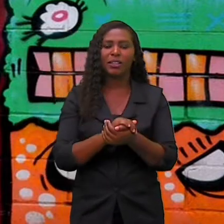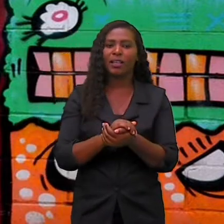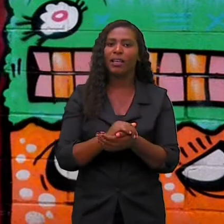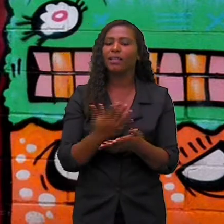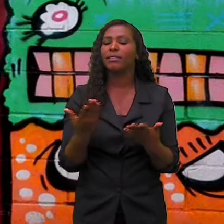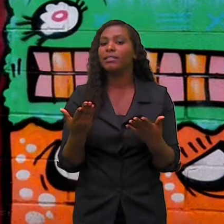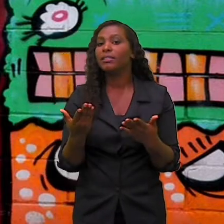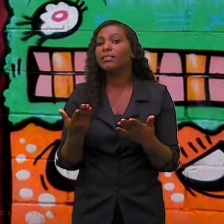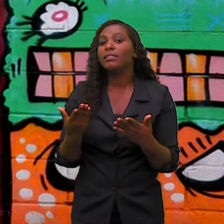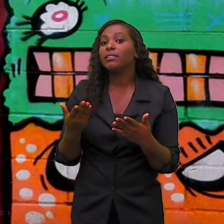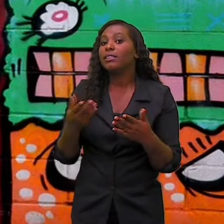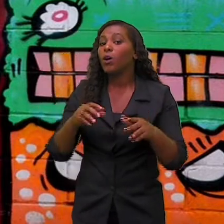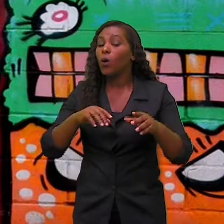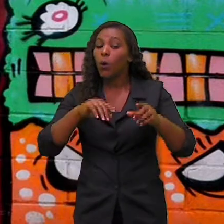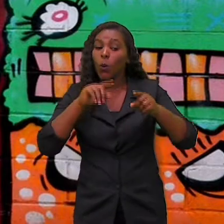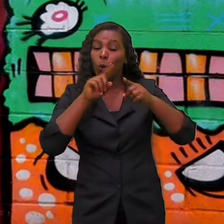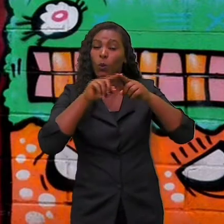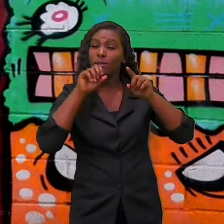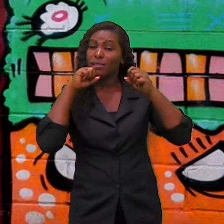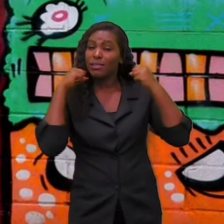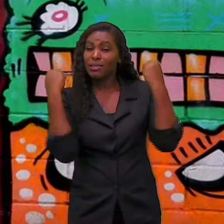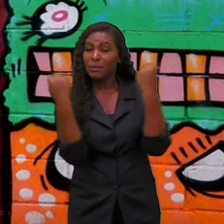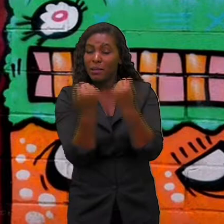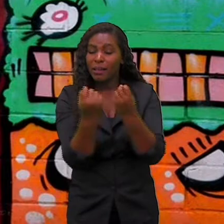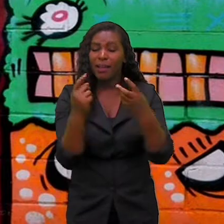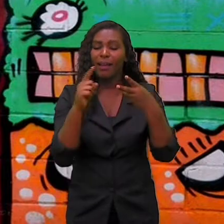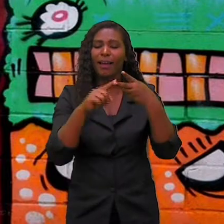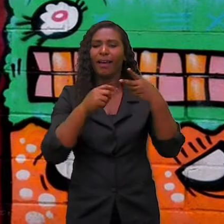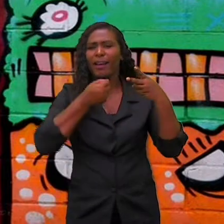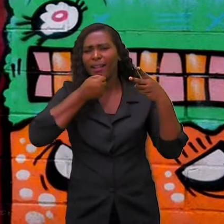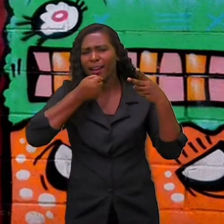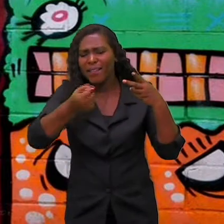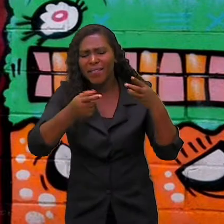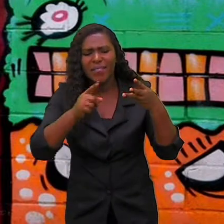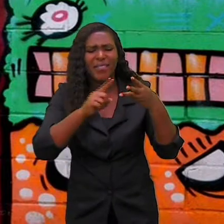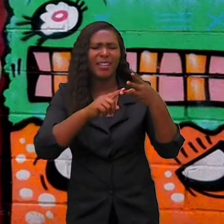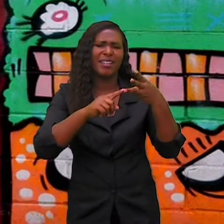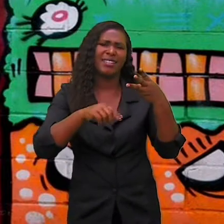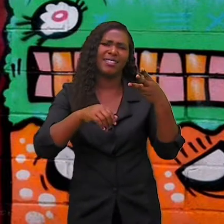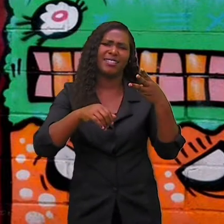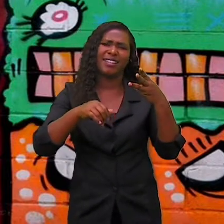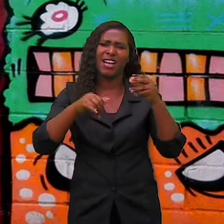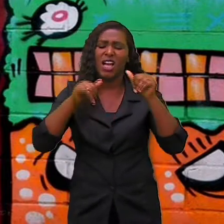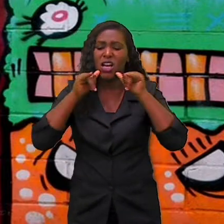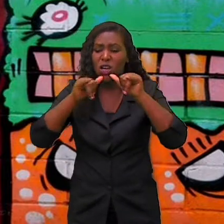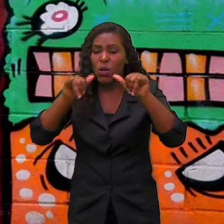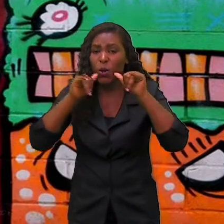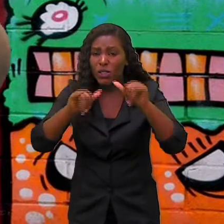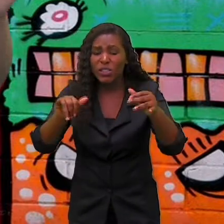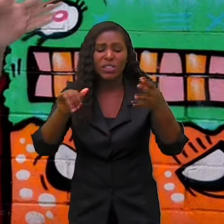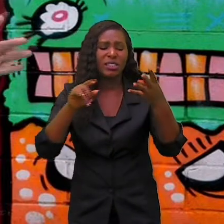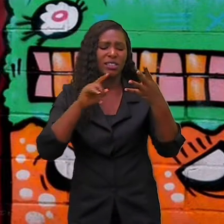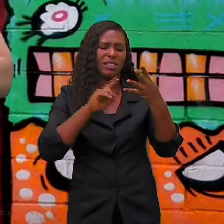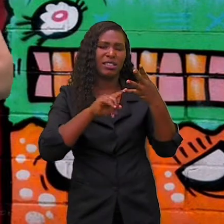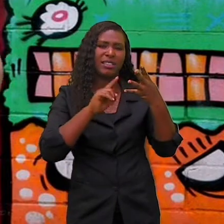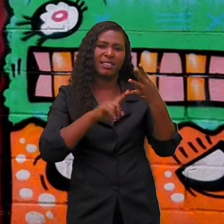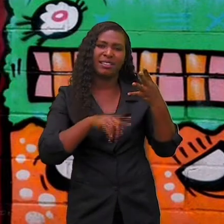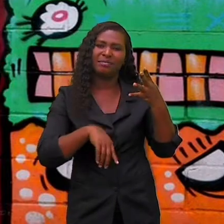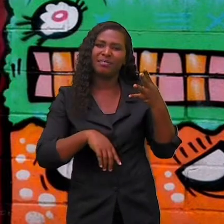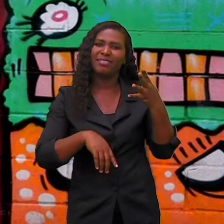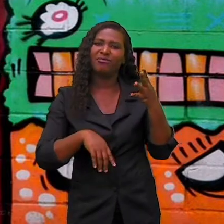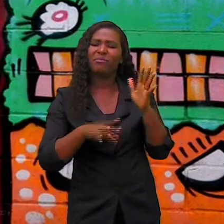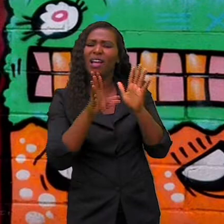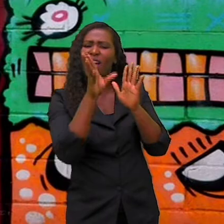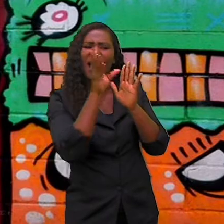entrevista, notícia, resenha, resumo, verbete de dicionário e por aí vai, que é uma infinidade,